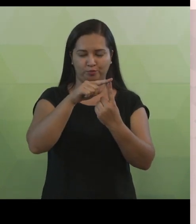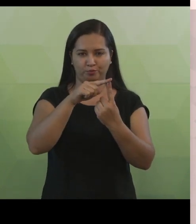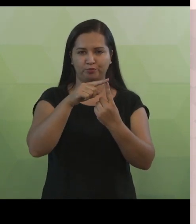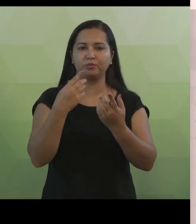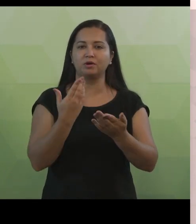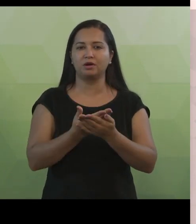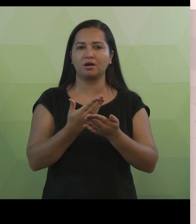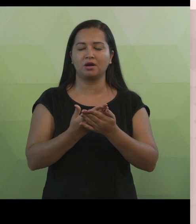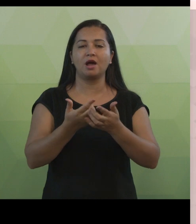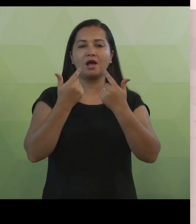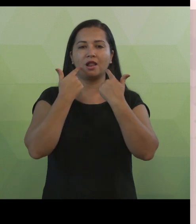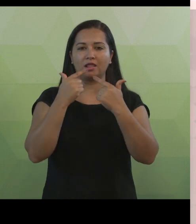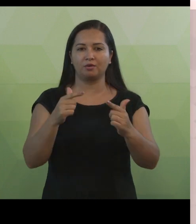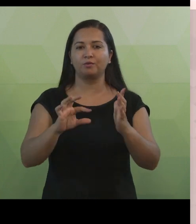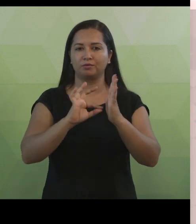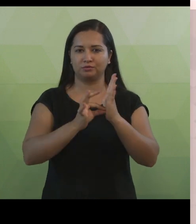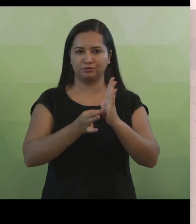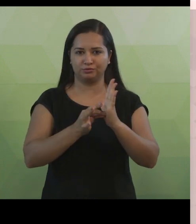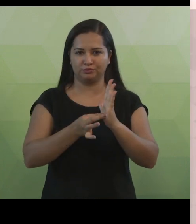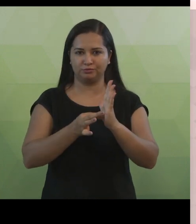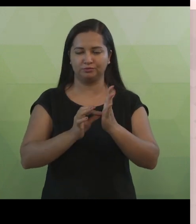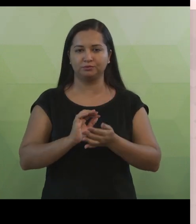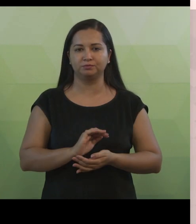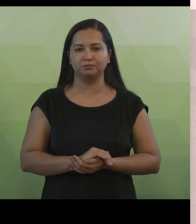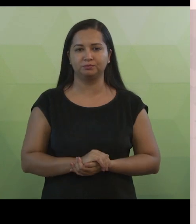com os fundamentos da linguagem Java.